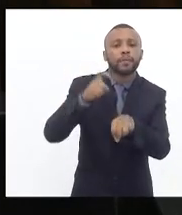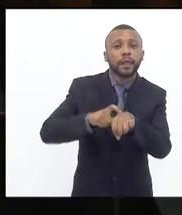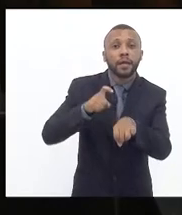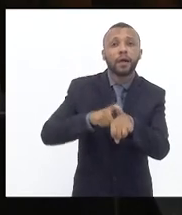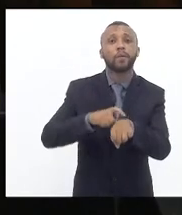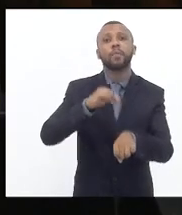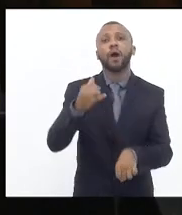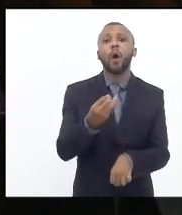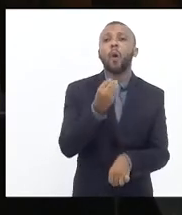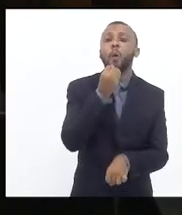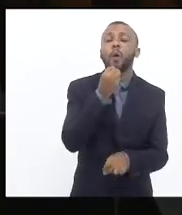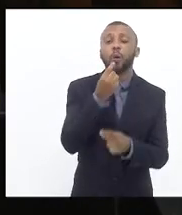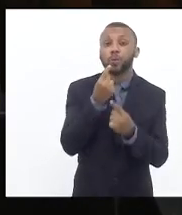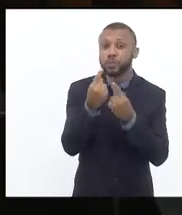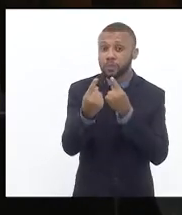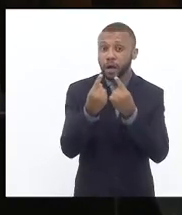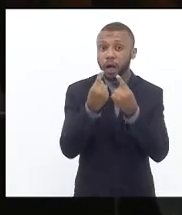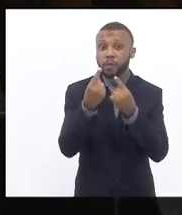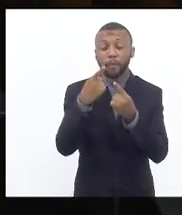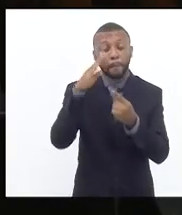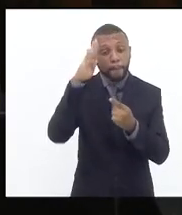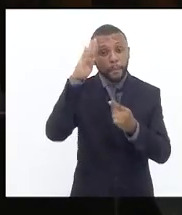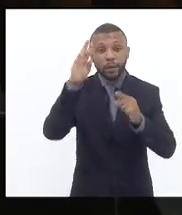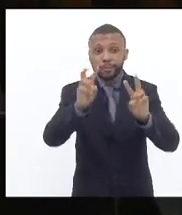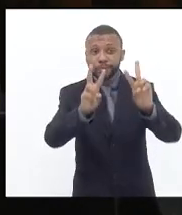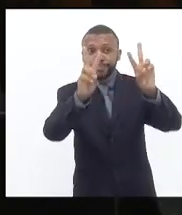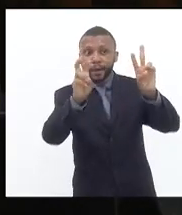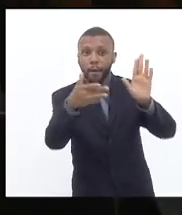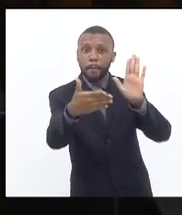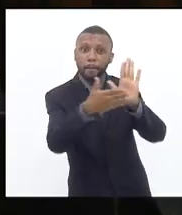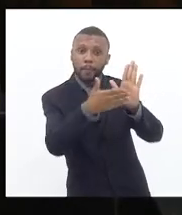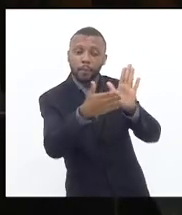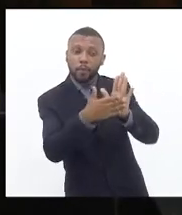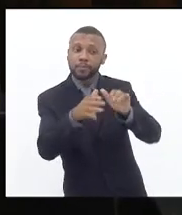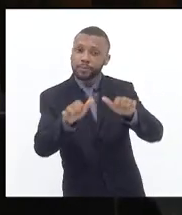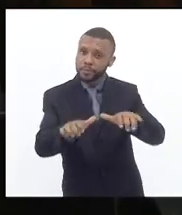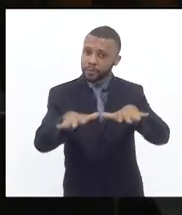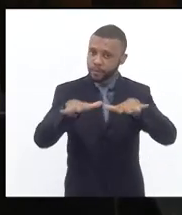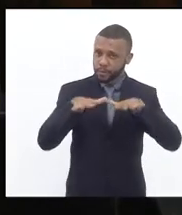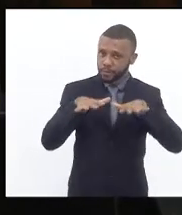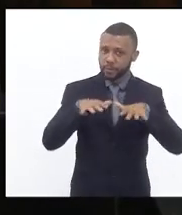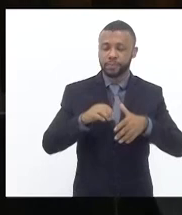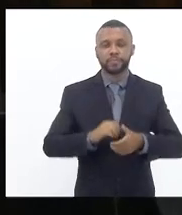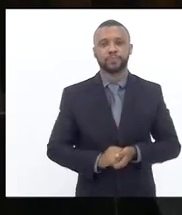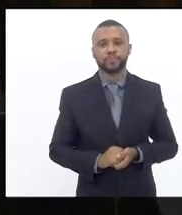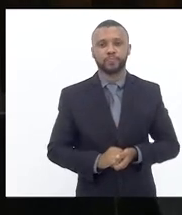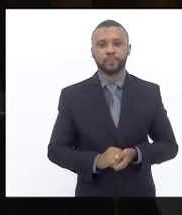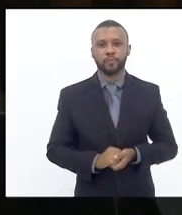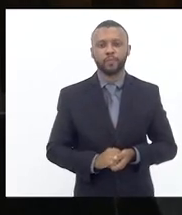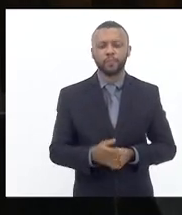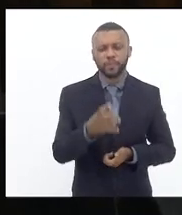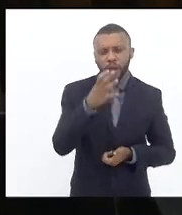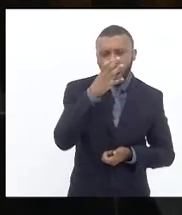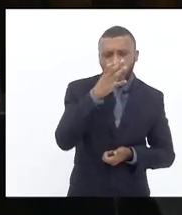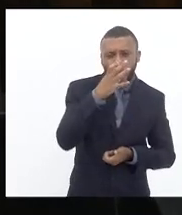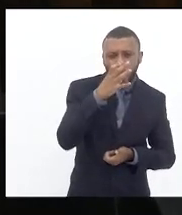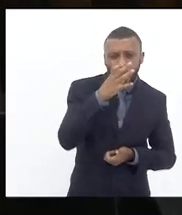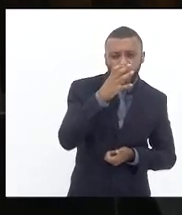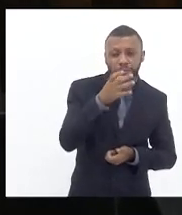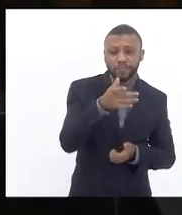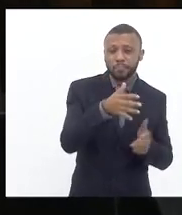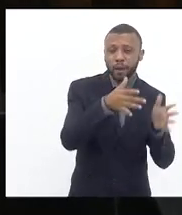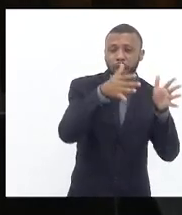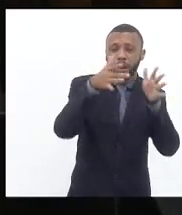oportunidade do Diálogo sobre o tema proposto nessa audiência Oi eu vi seu presidente dezenas de